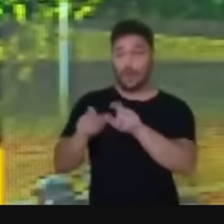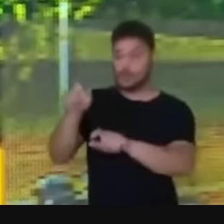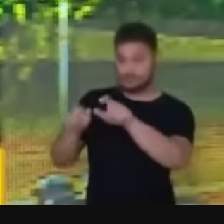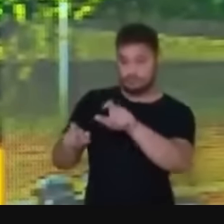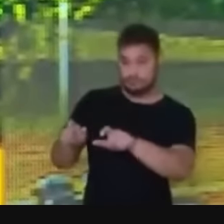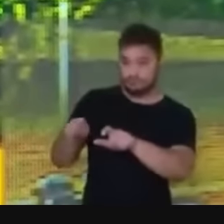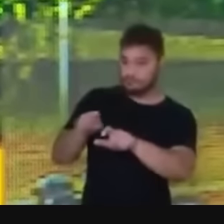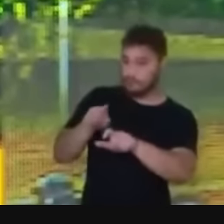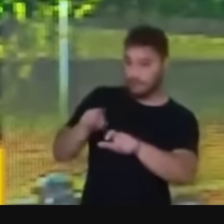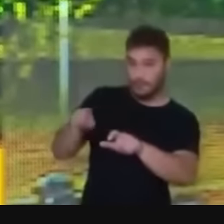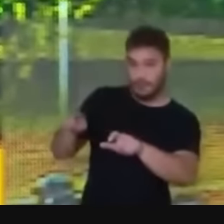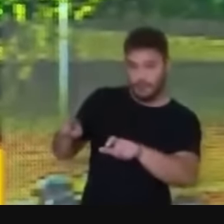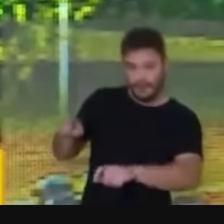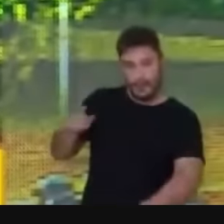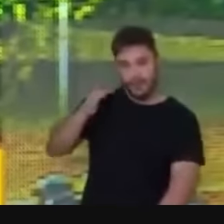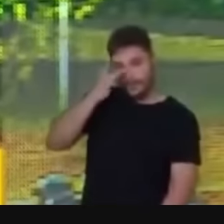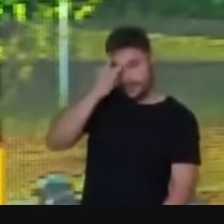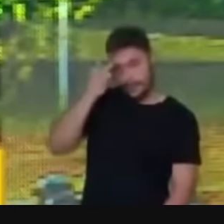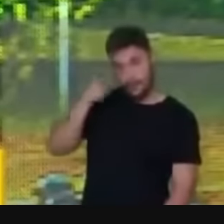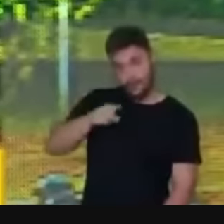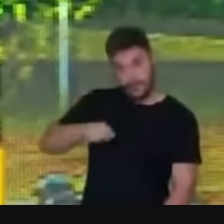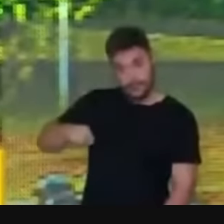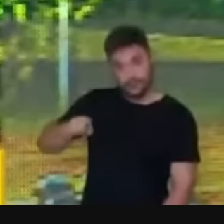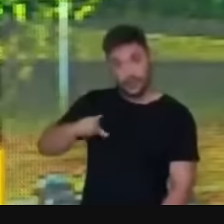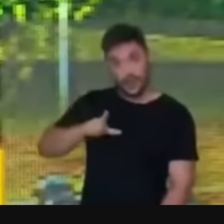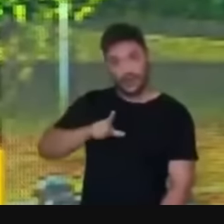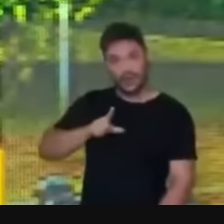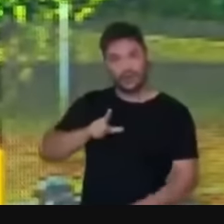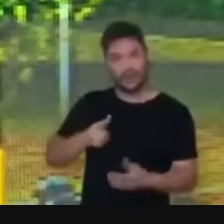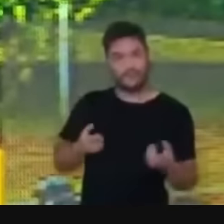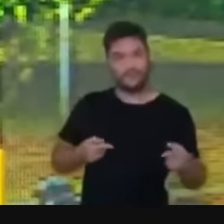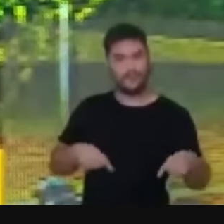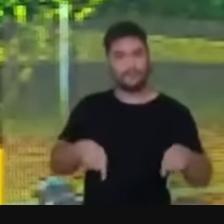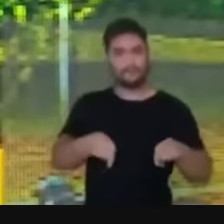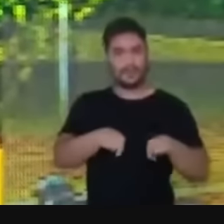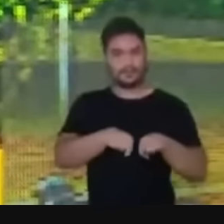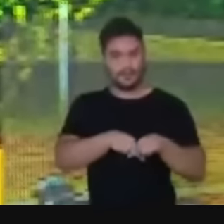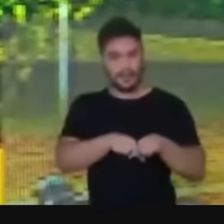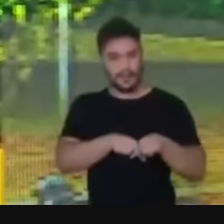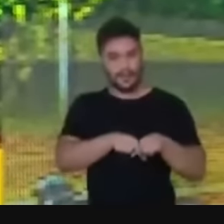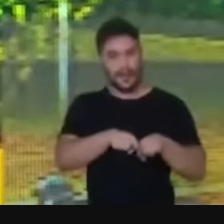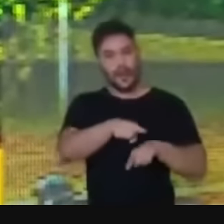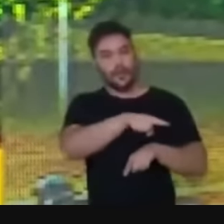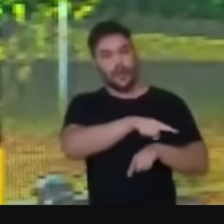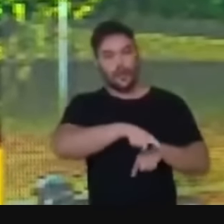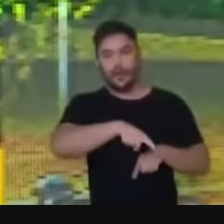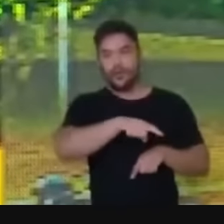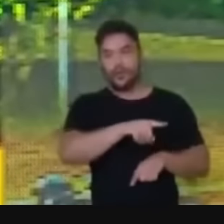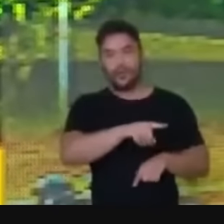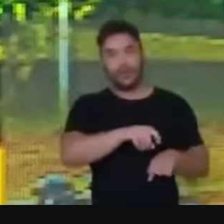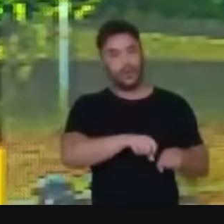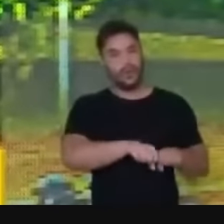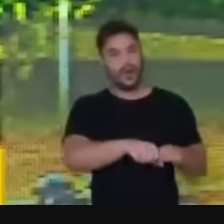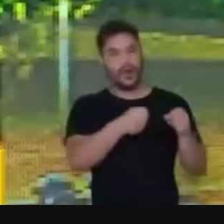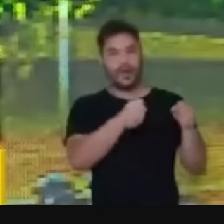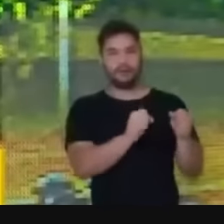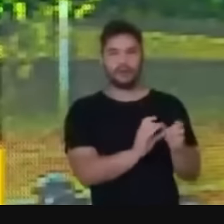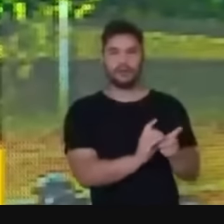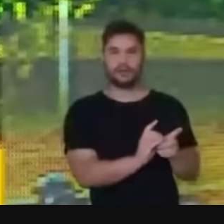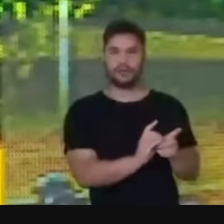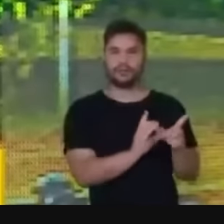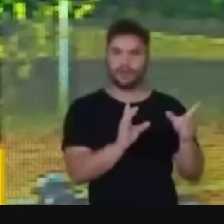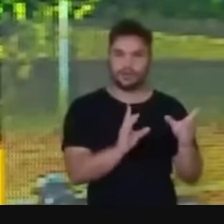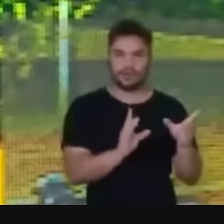todos, aqueles que pactuaram covardemente com a quebra da democracia e